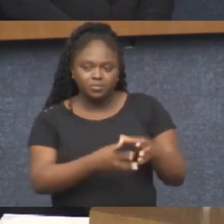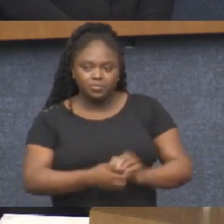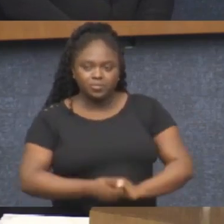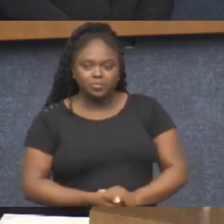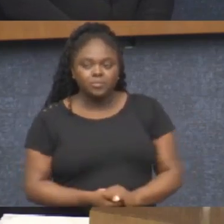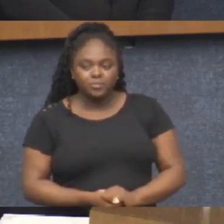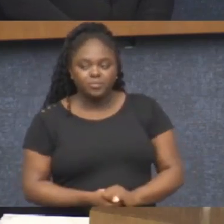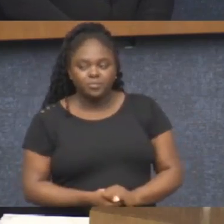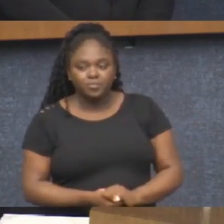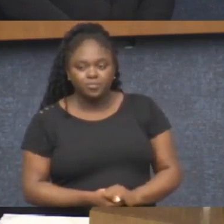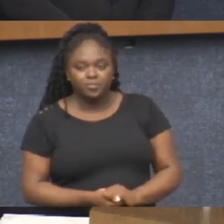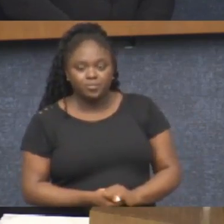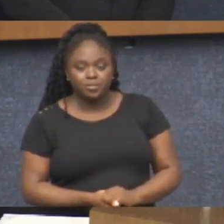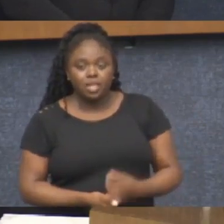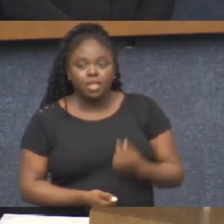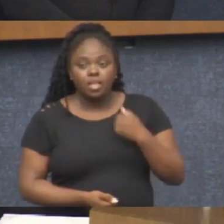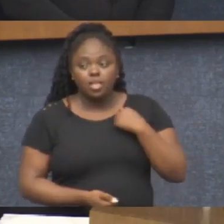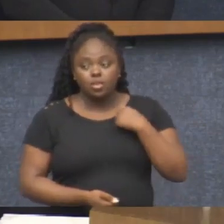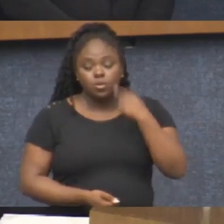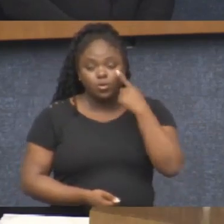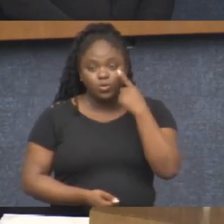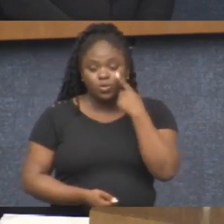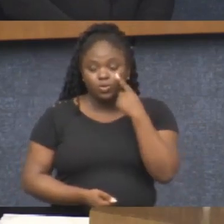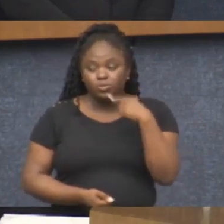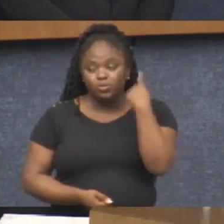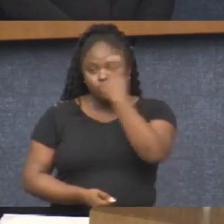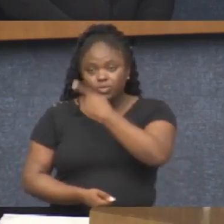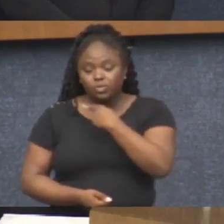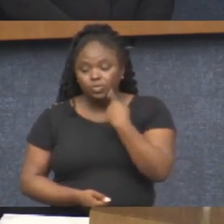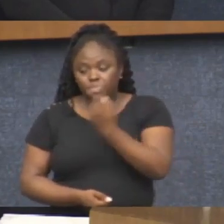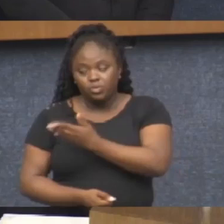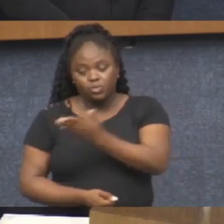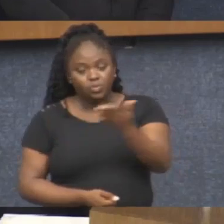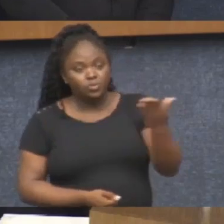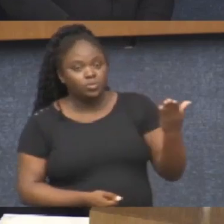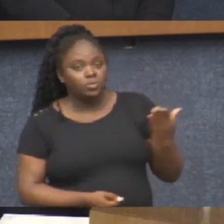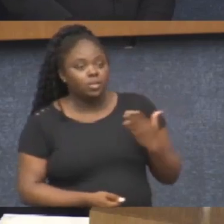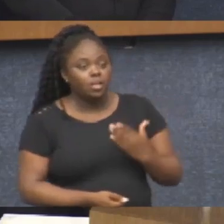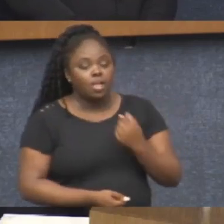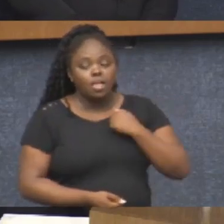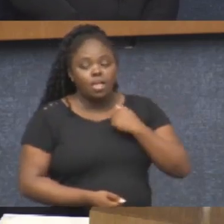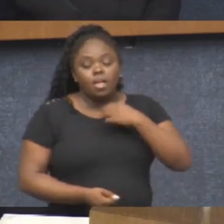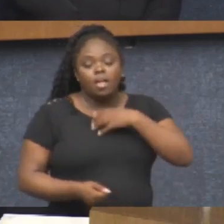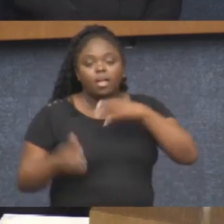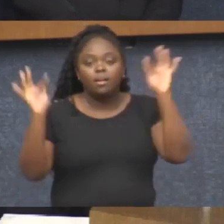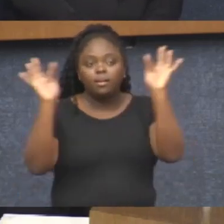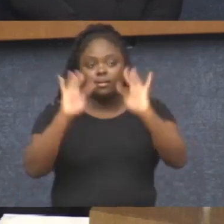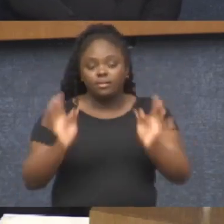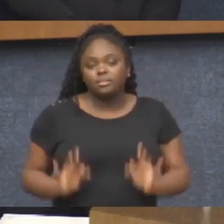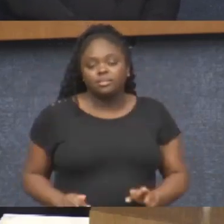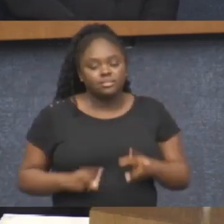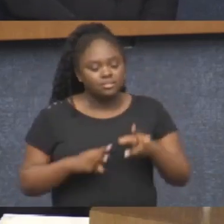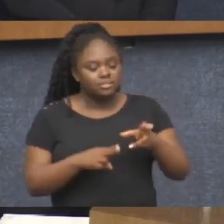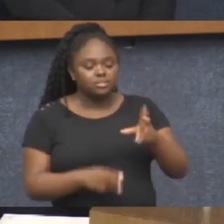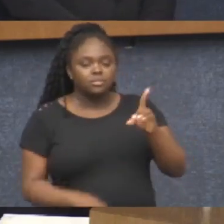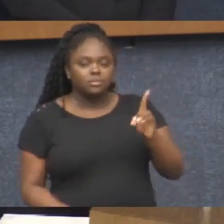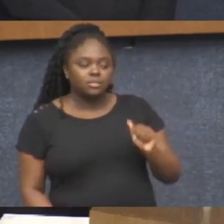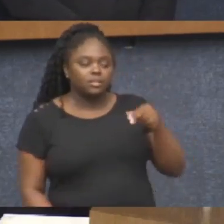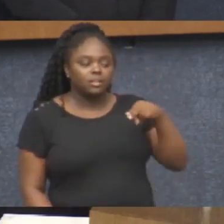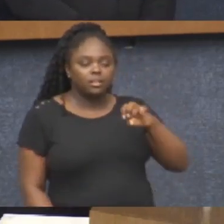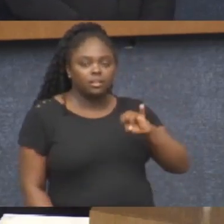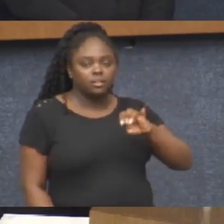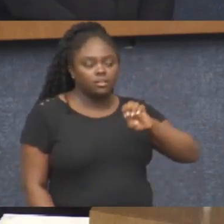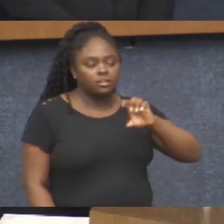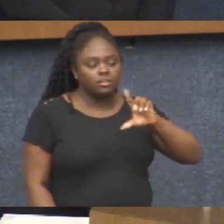Queria, olhando, né, a carinha de todos vocês, fico extremamente feliz, como o Daniel falou, dessa